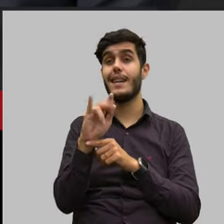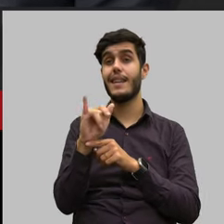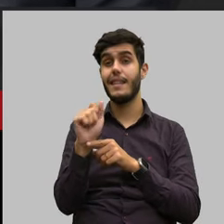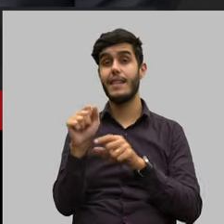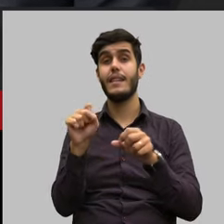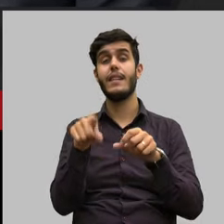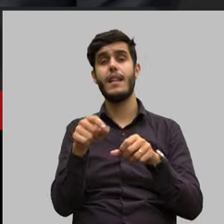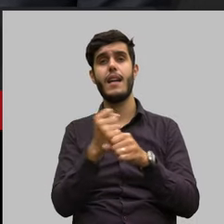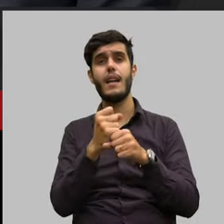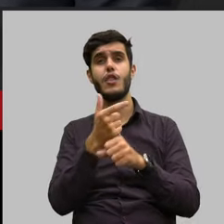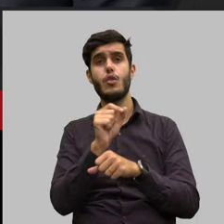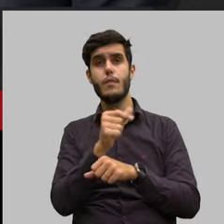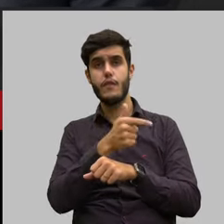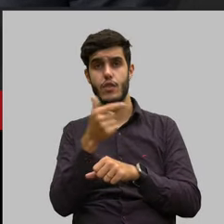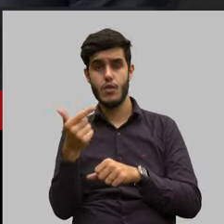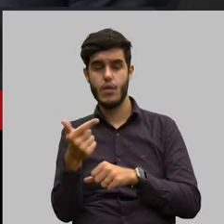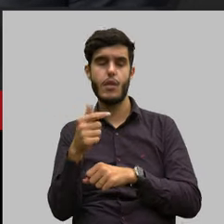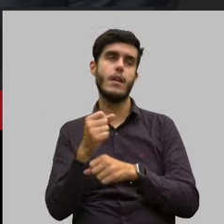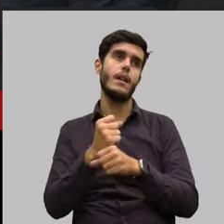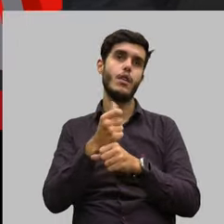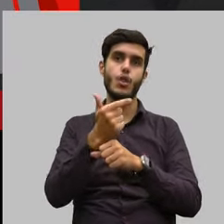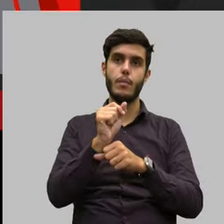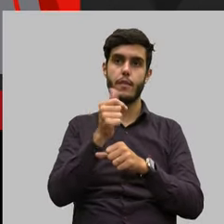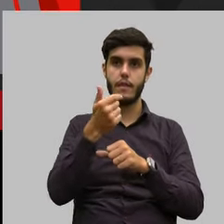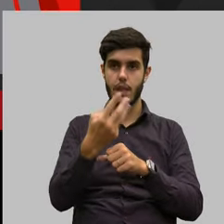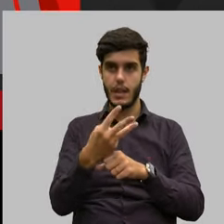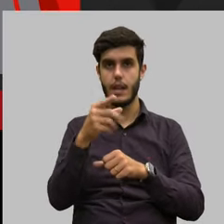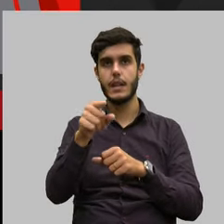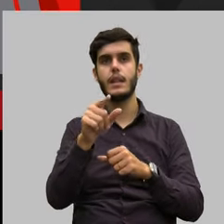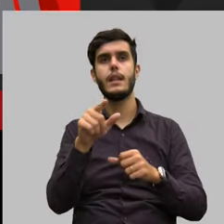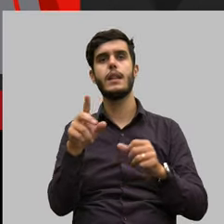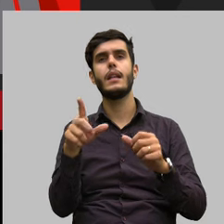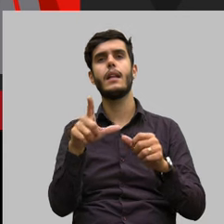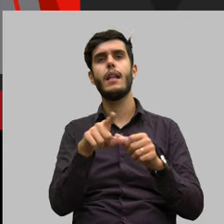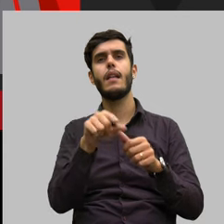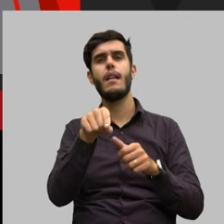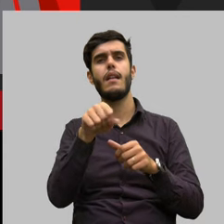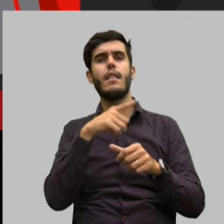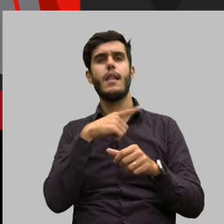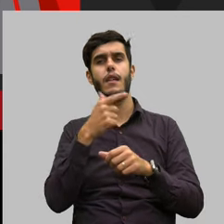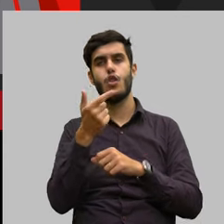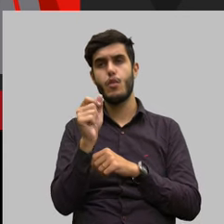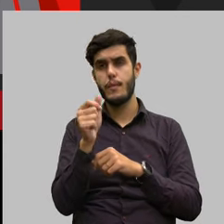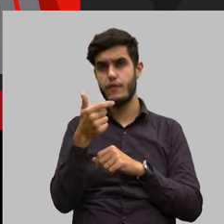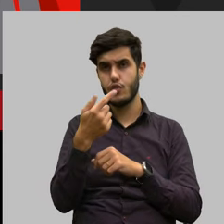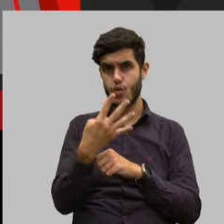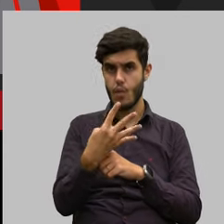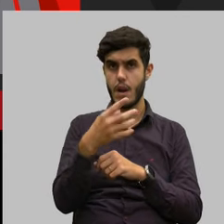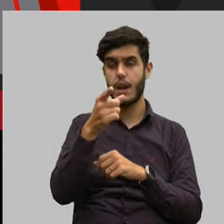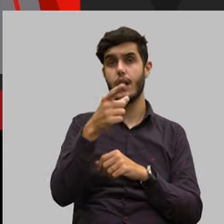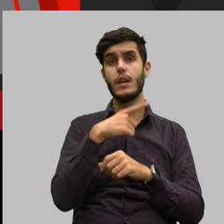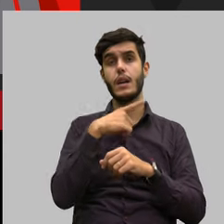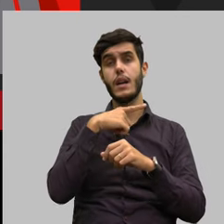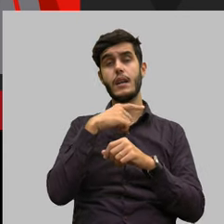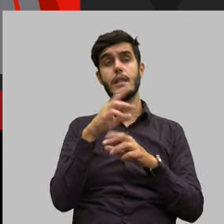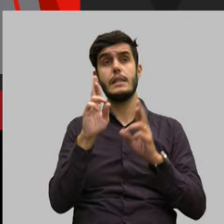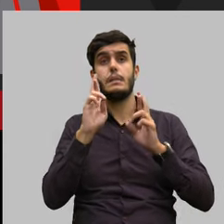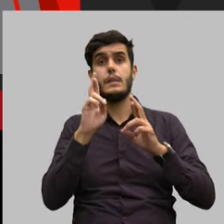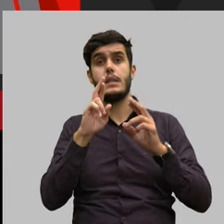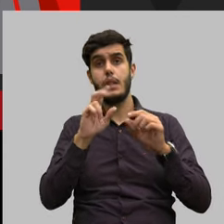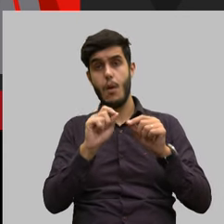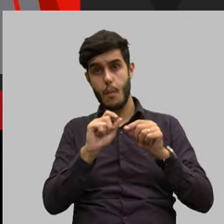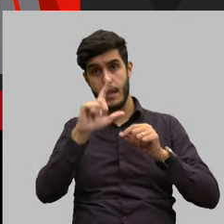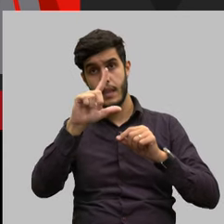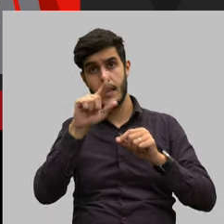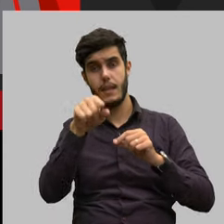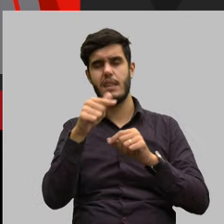leve manutenção da da receita em 2024 Esperamos um um aumento da ordem de